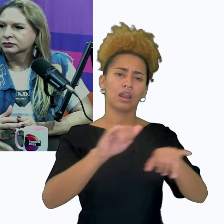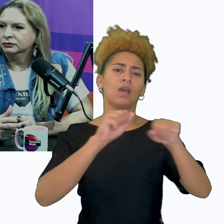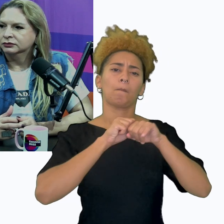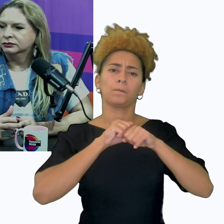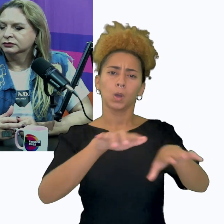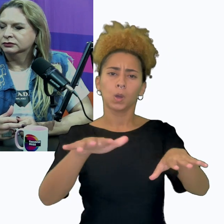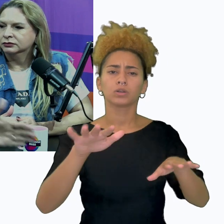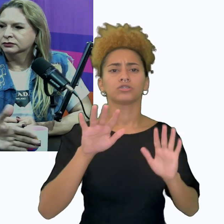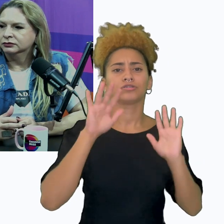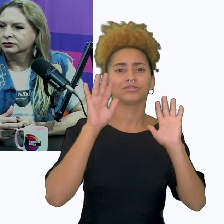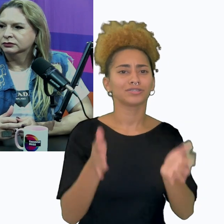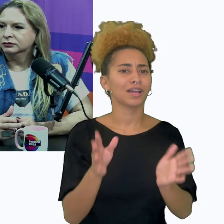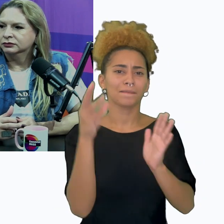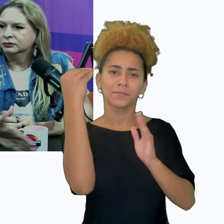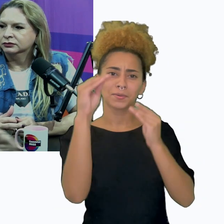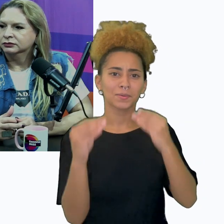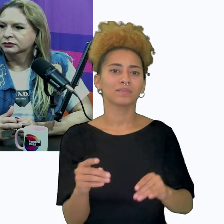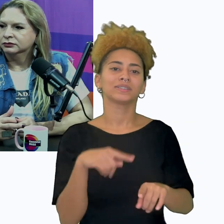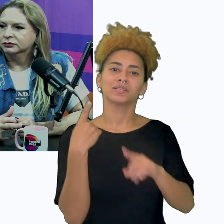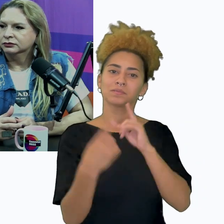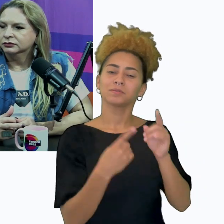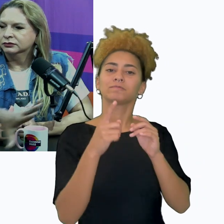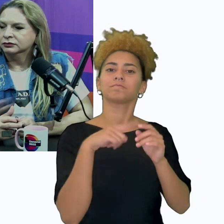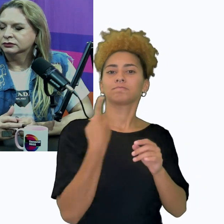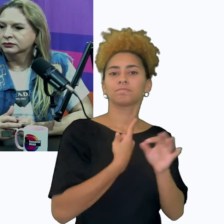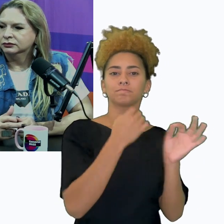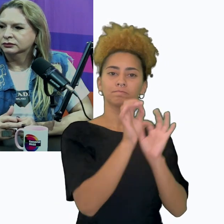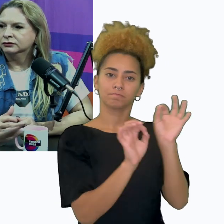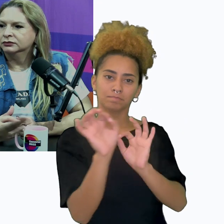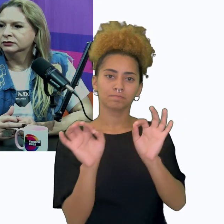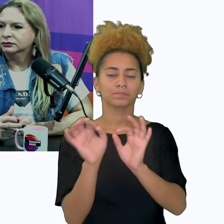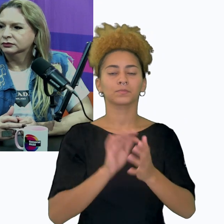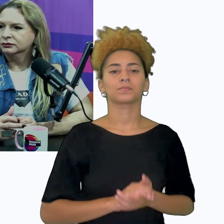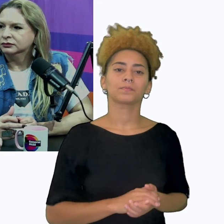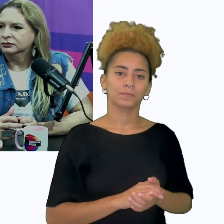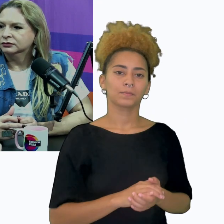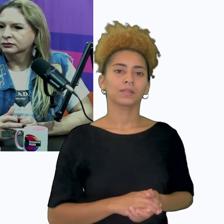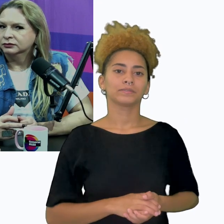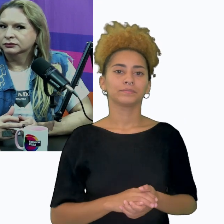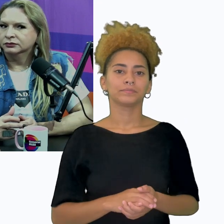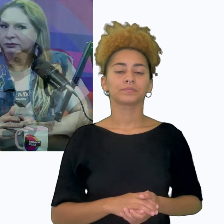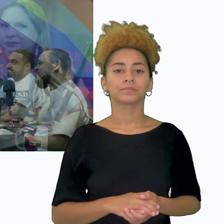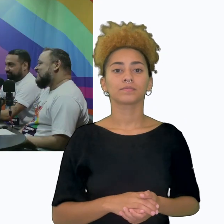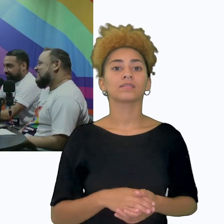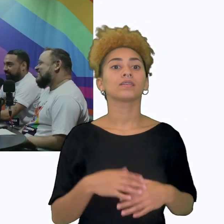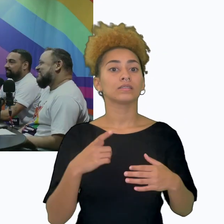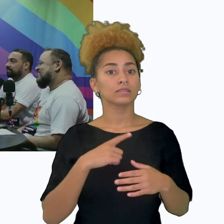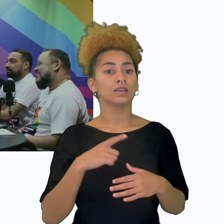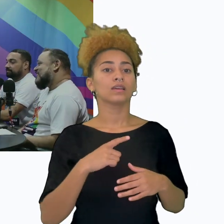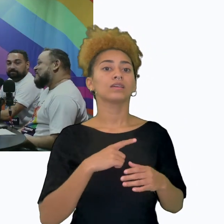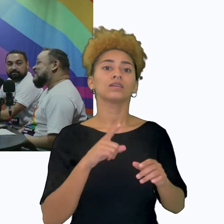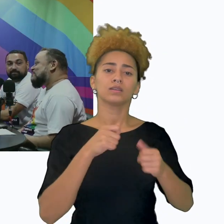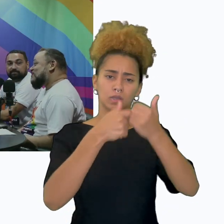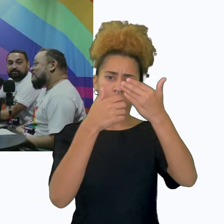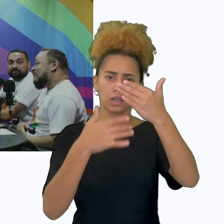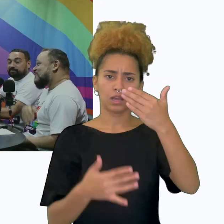era um gongada drag, já tinha tudo incluído naquilo ali, depois foi só separando e deu tudo certo. O Glitter... Os spin-off aparecendo, né? Hã?